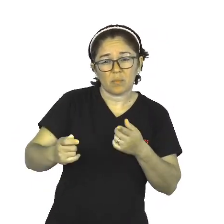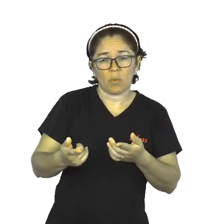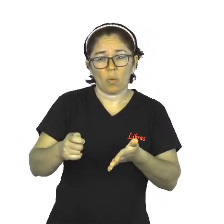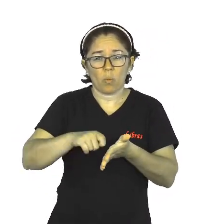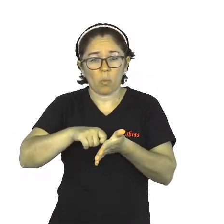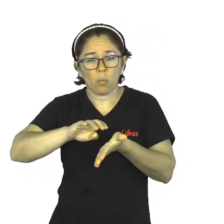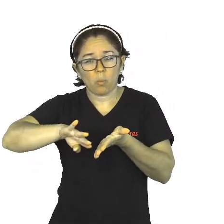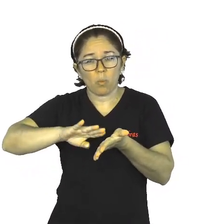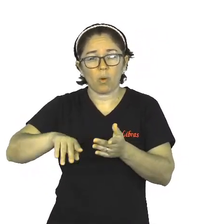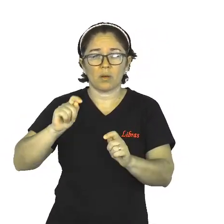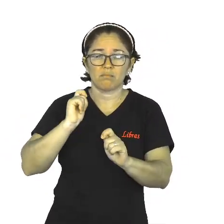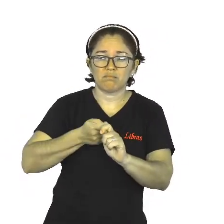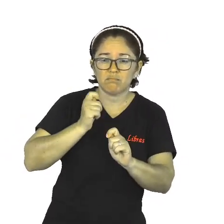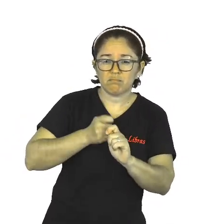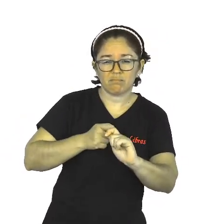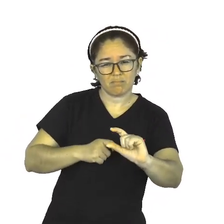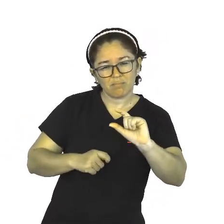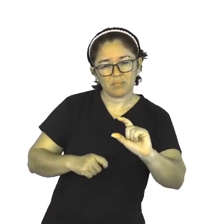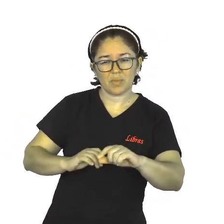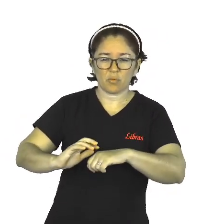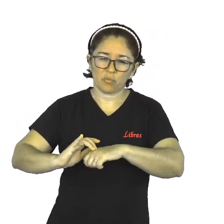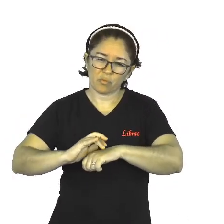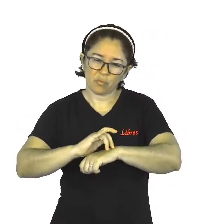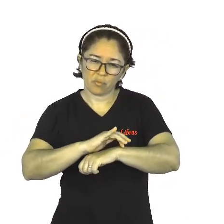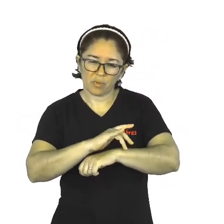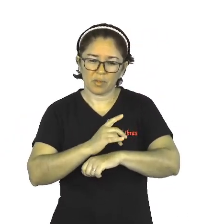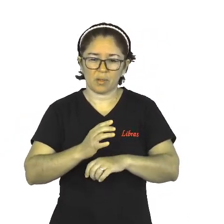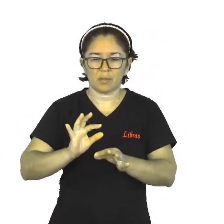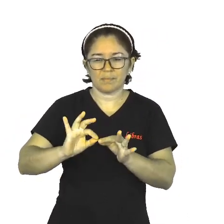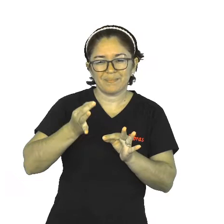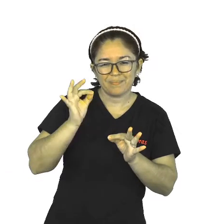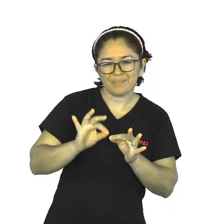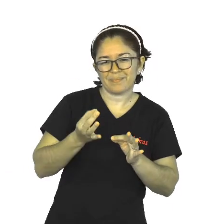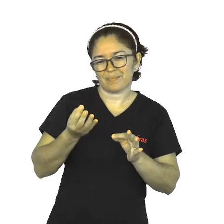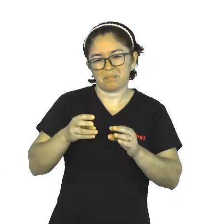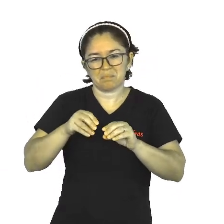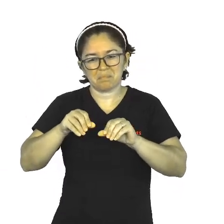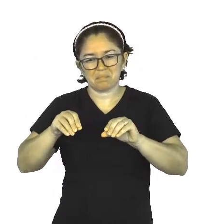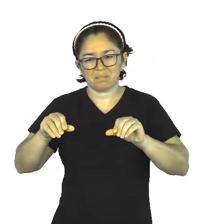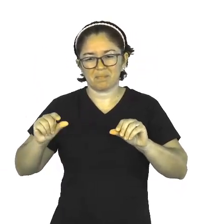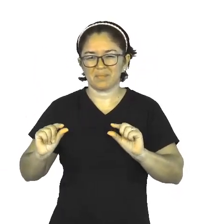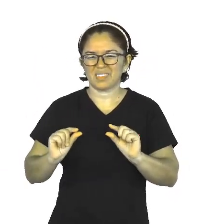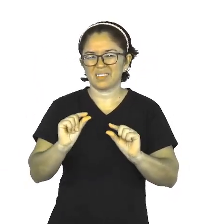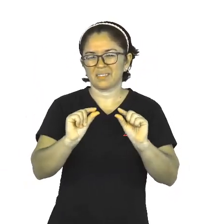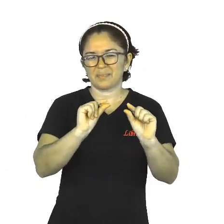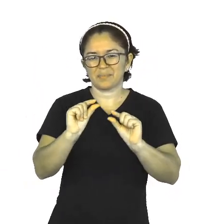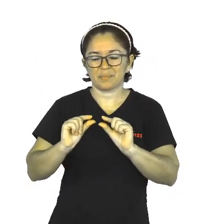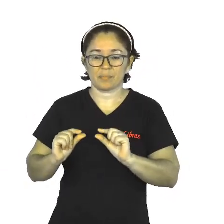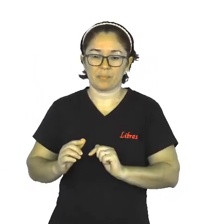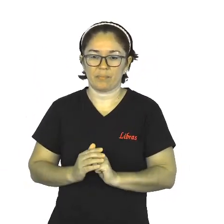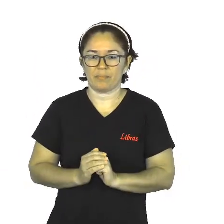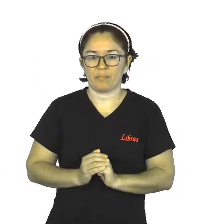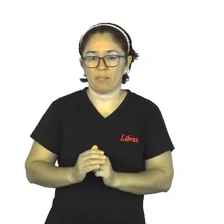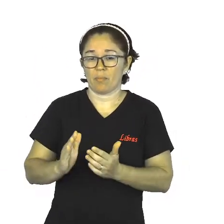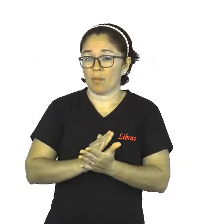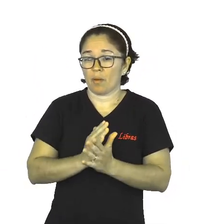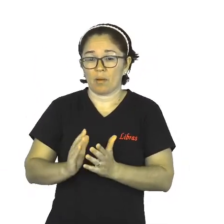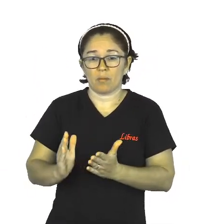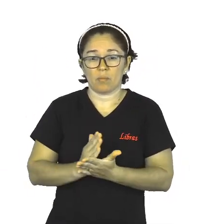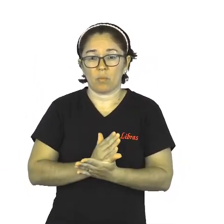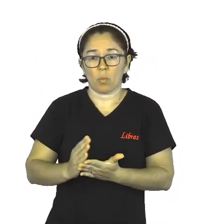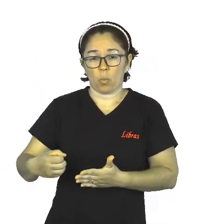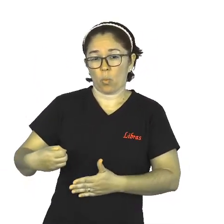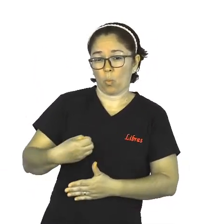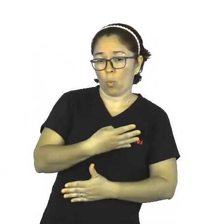o prego, a formiga, a agulha, o grão de areia. Tem coisas que são novas,